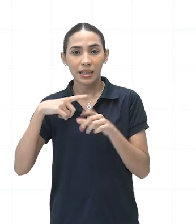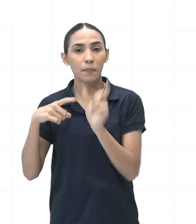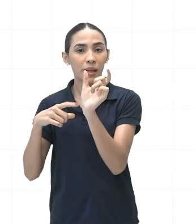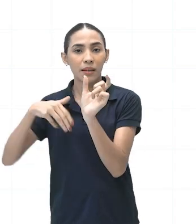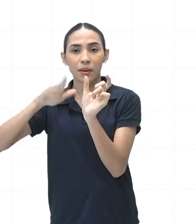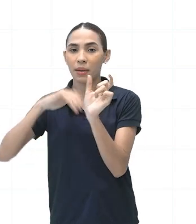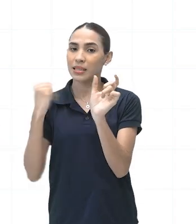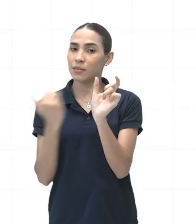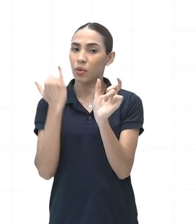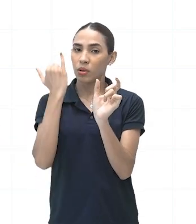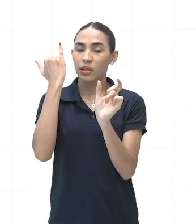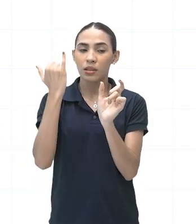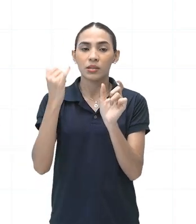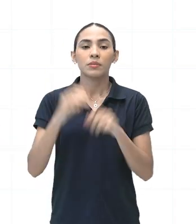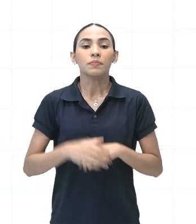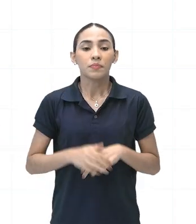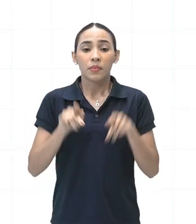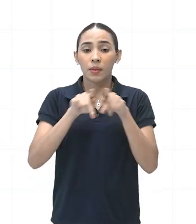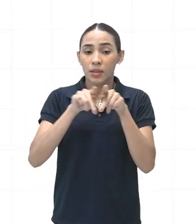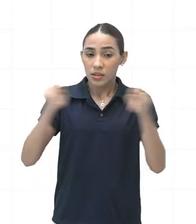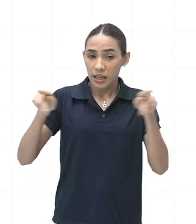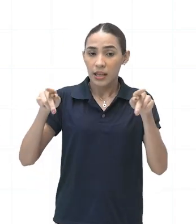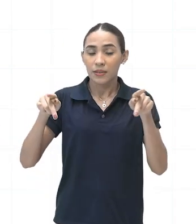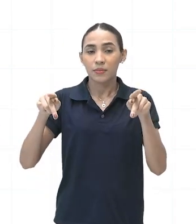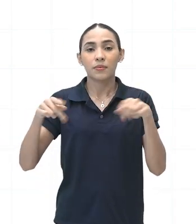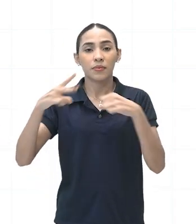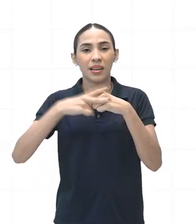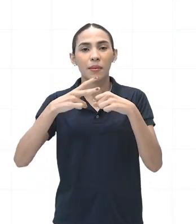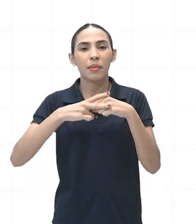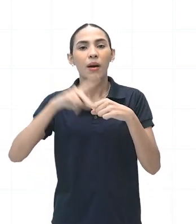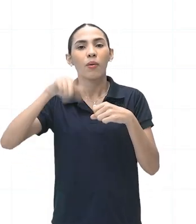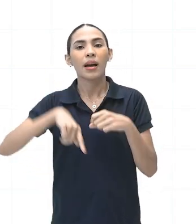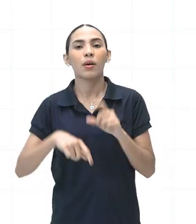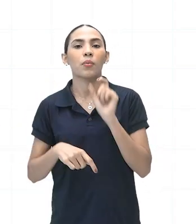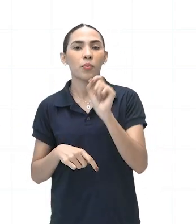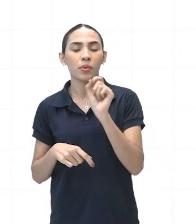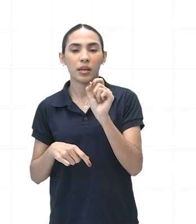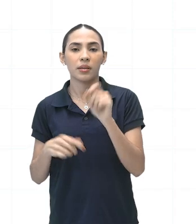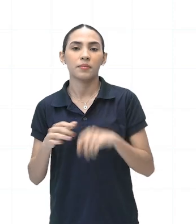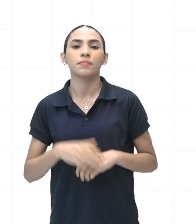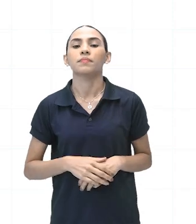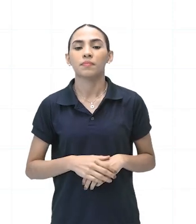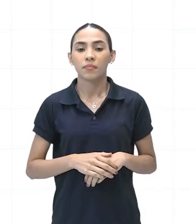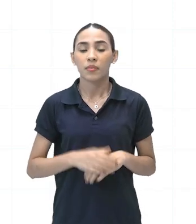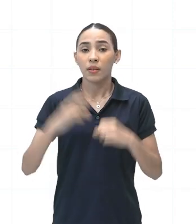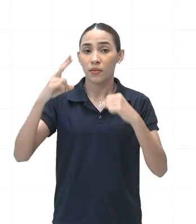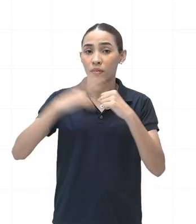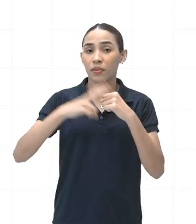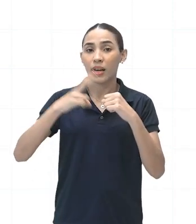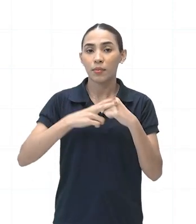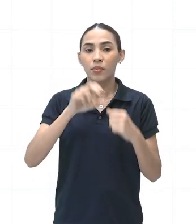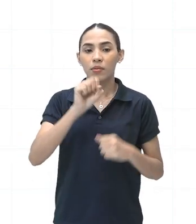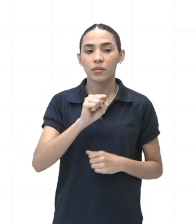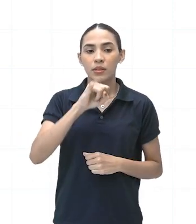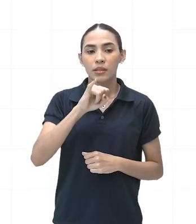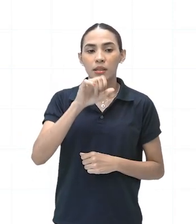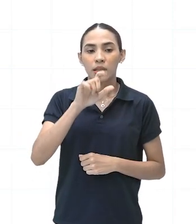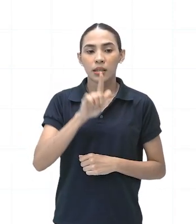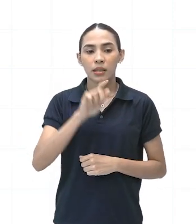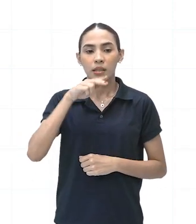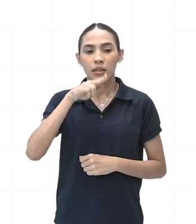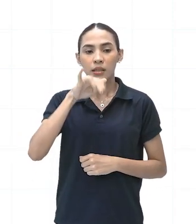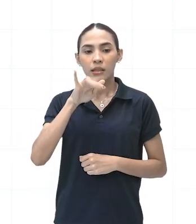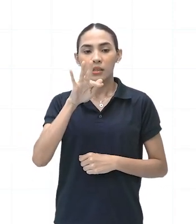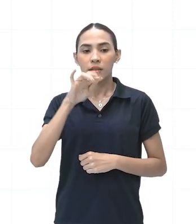do predicado verbal, o núcleo, a palavra mais importante é justamente esse verbo significativo, que é